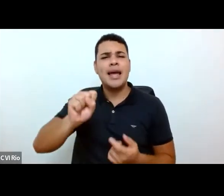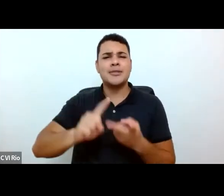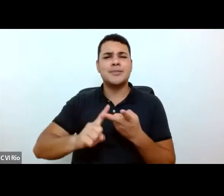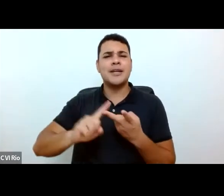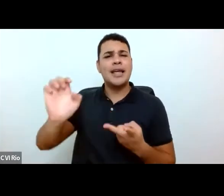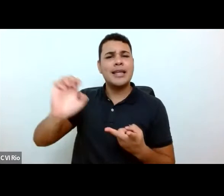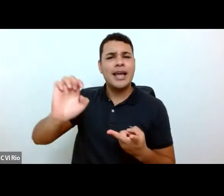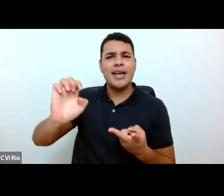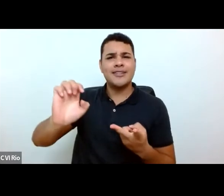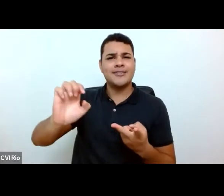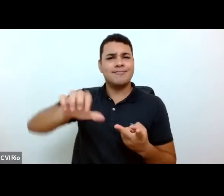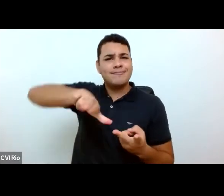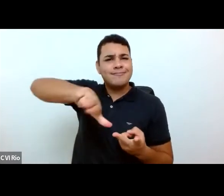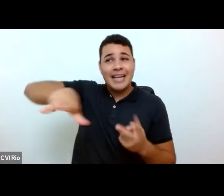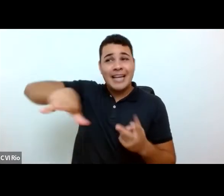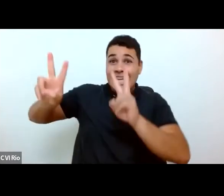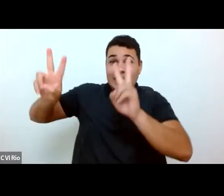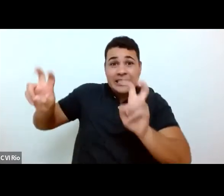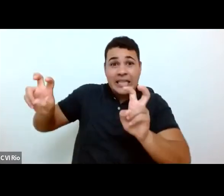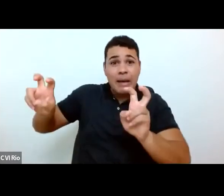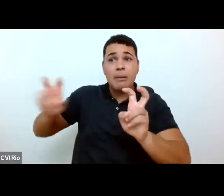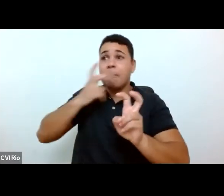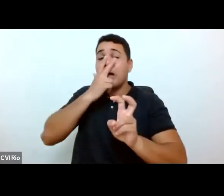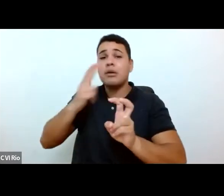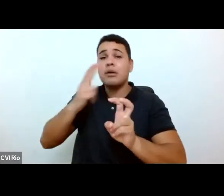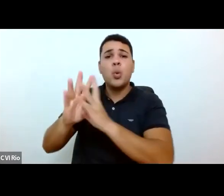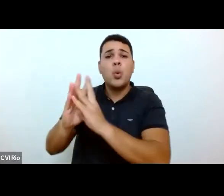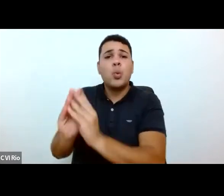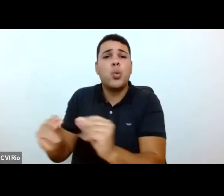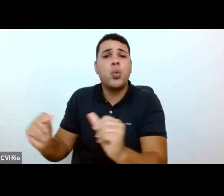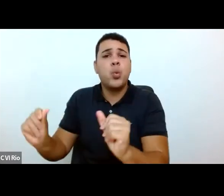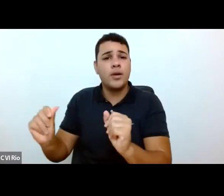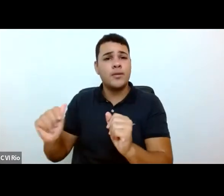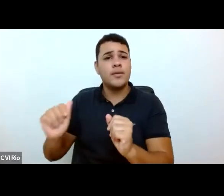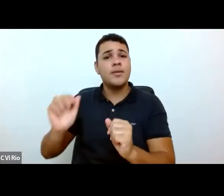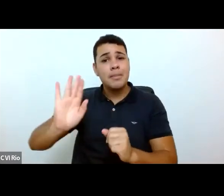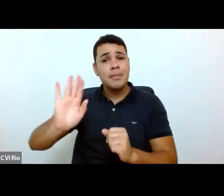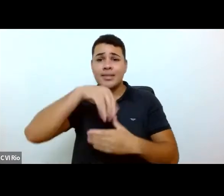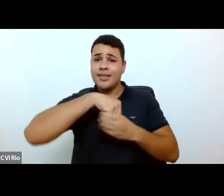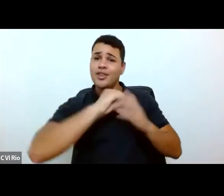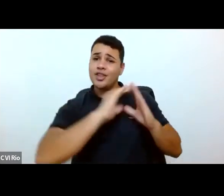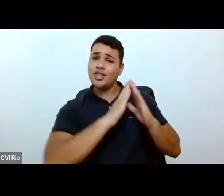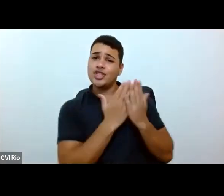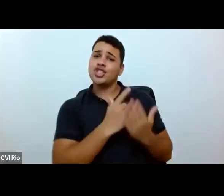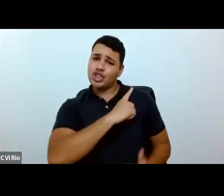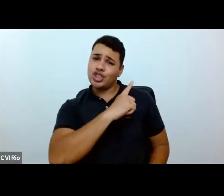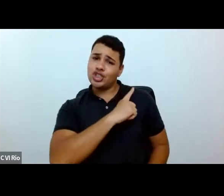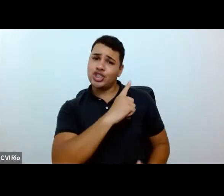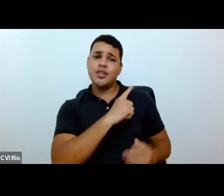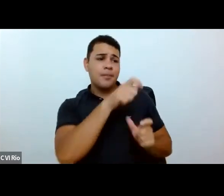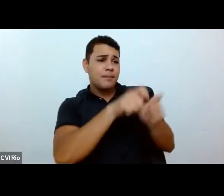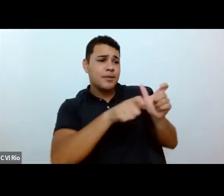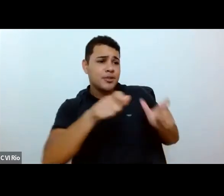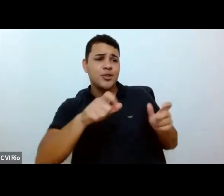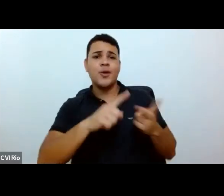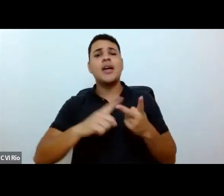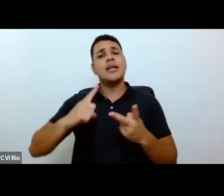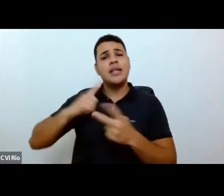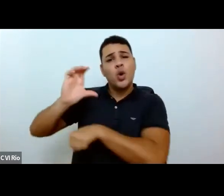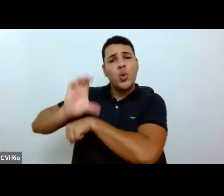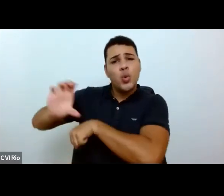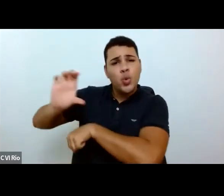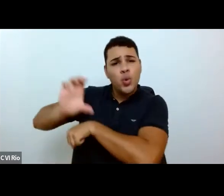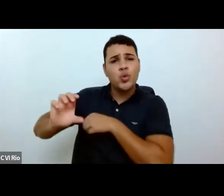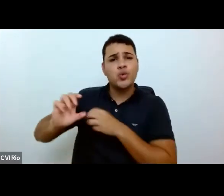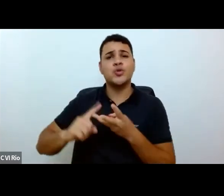é tão discutida, mas essas pessoas sempre estiveram, né, ali na escola, se formam, faz curso, né, a gente tem